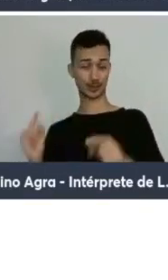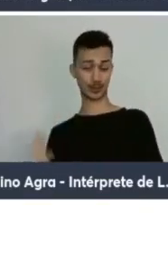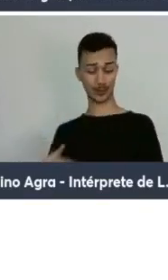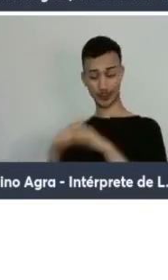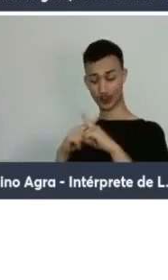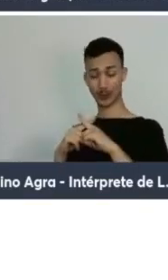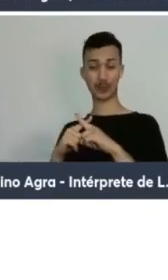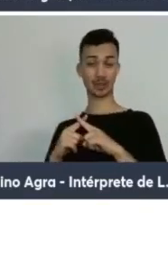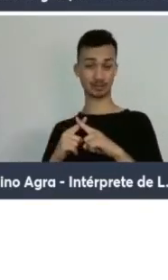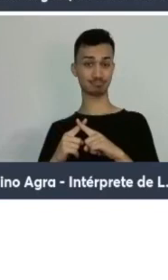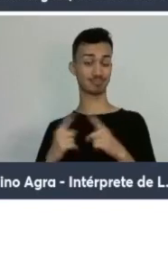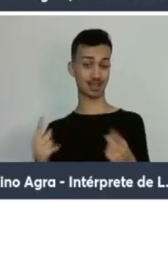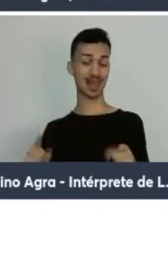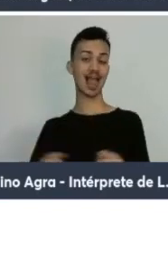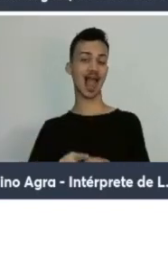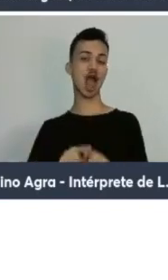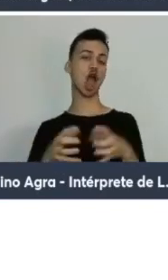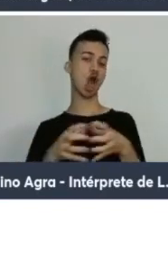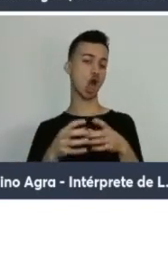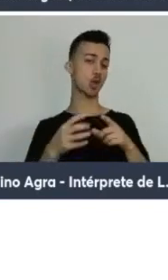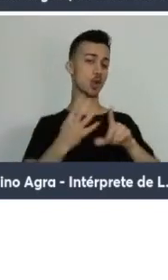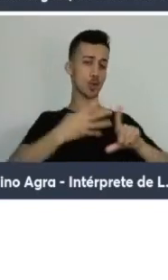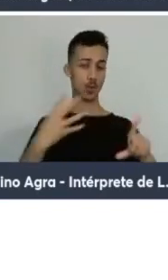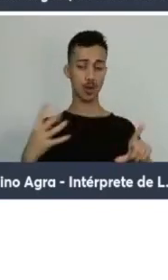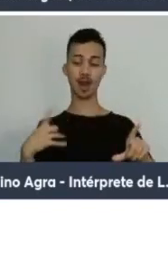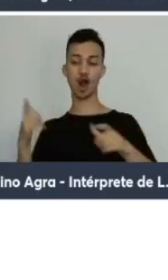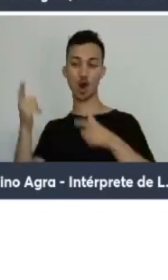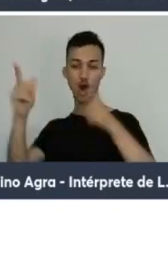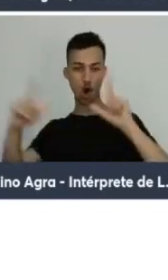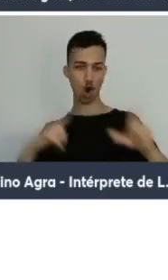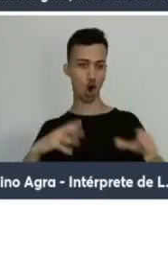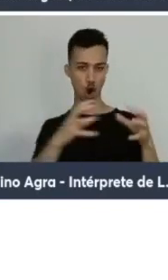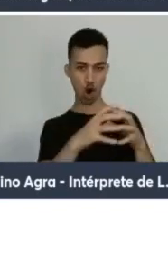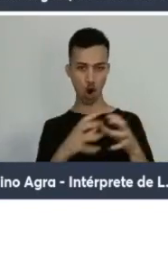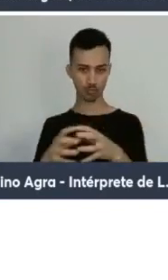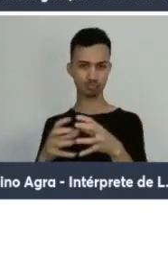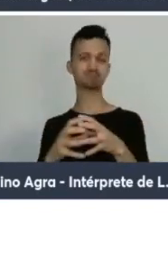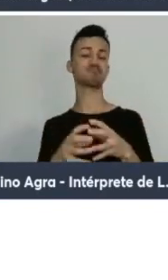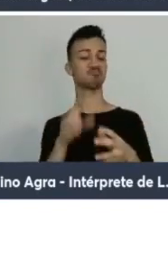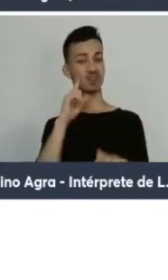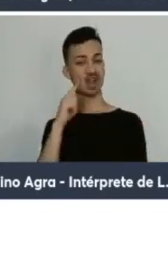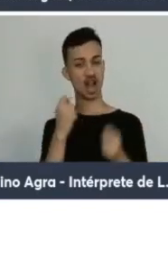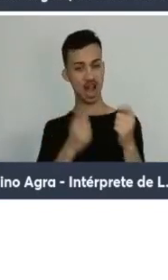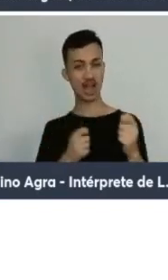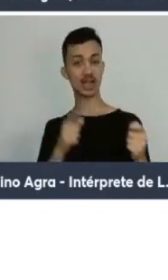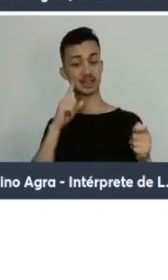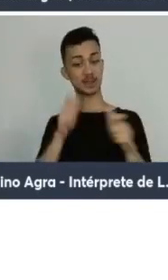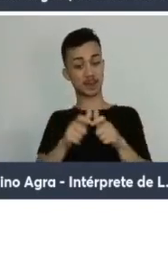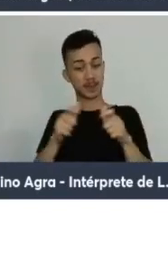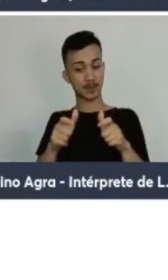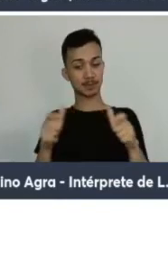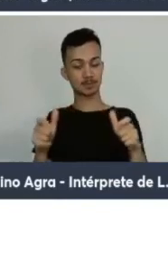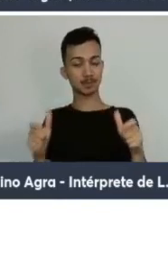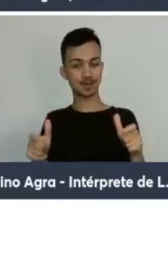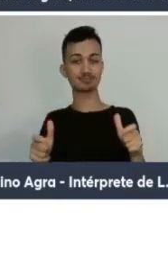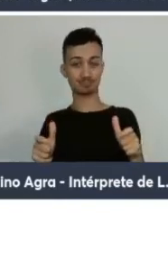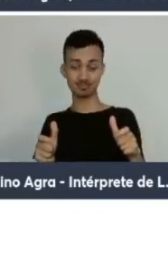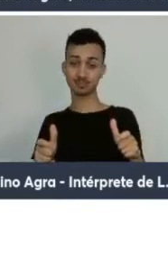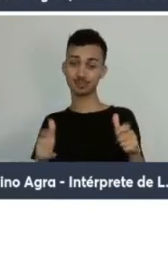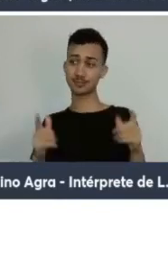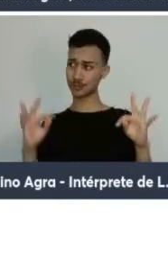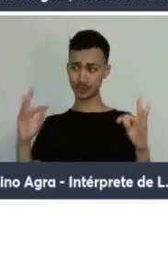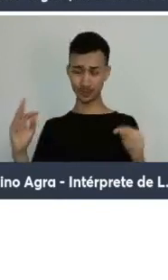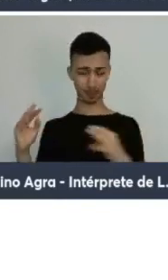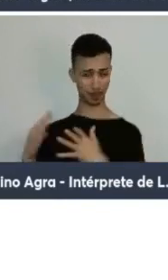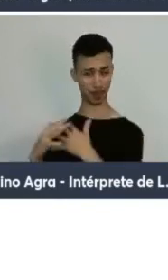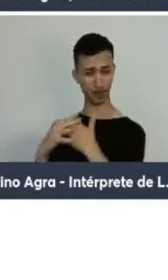ditadura, o próprio movimento LGBT, o Grupo Somos e vários outros grupos também emergem naquele momento, porque por mais que esses